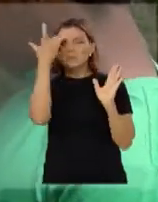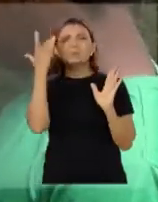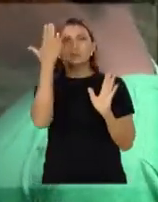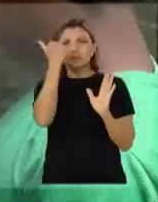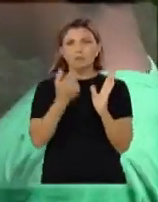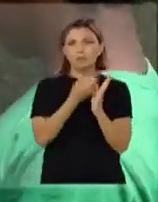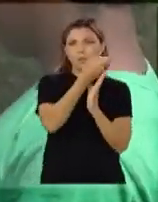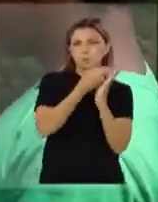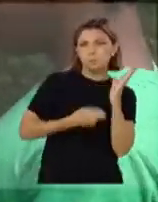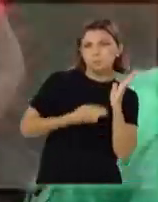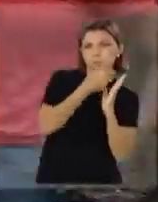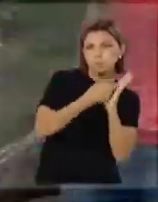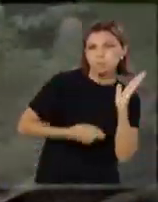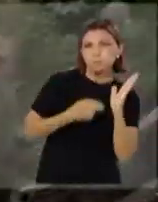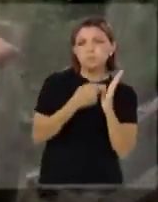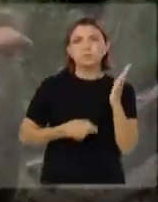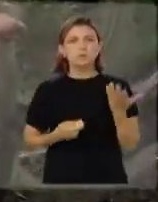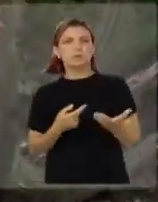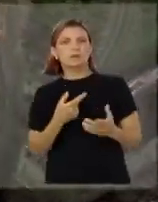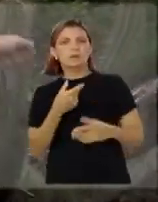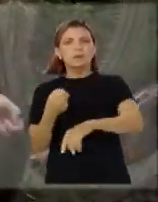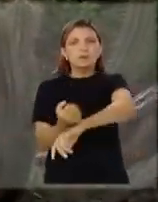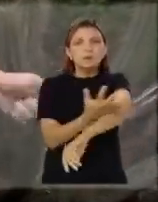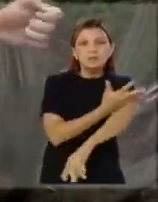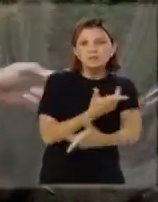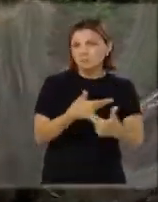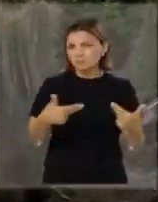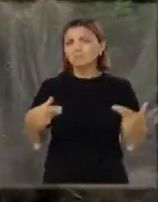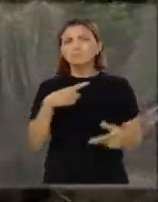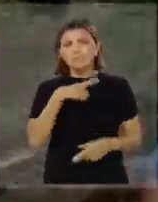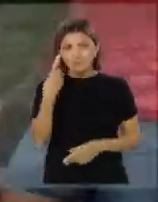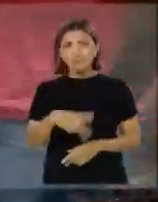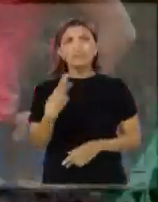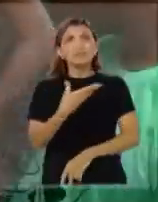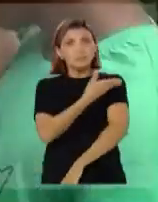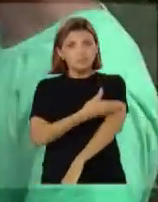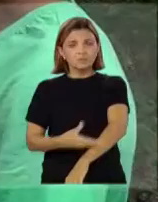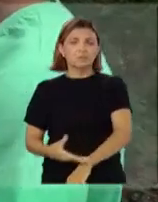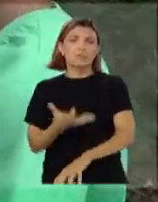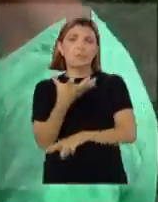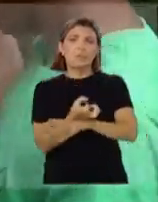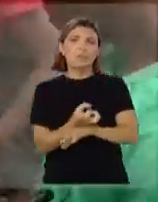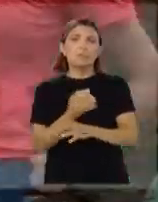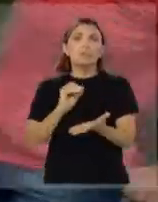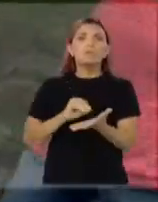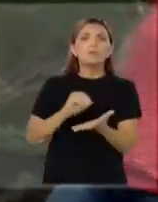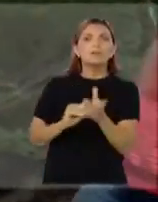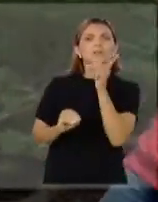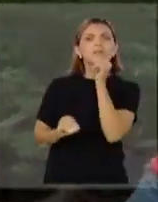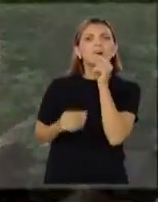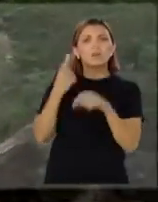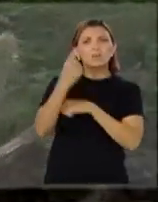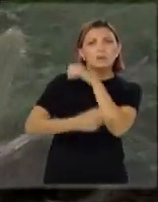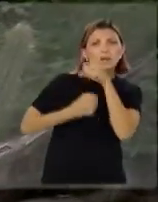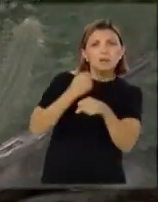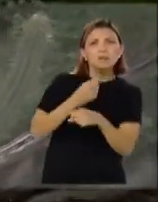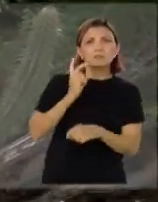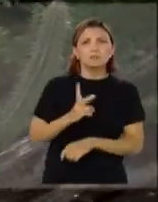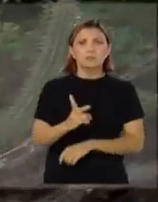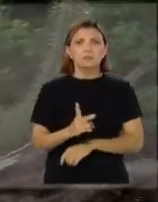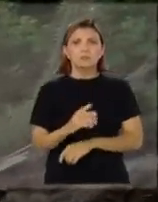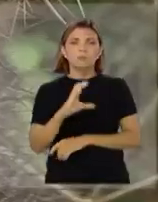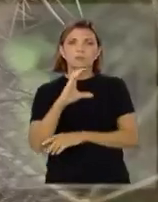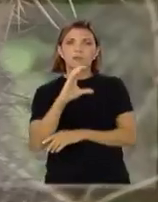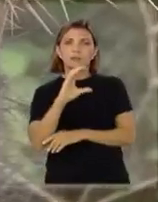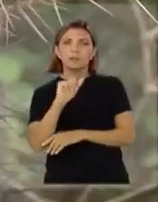vocês são tudo uns cabra, né? Igual esses cactos aí, resiste a tudo. É, também tem que aguentar, né? A seca, a falta d'água, quase o